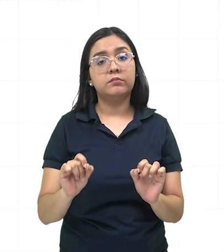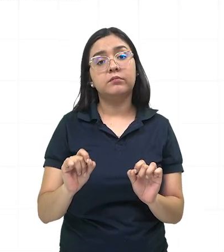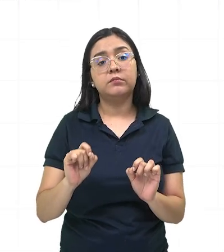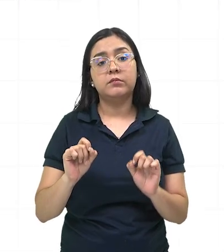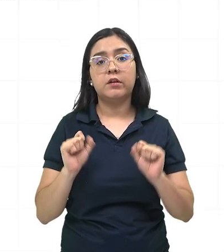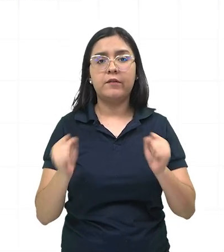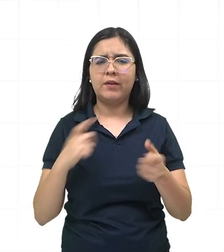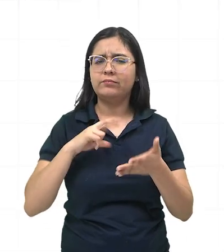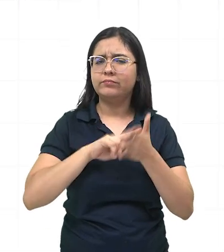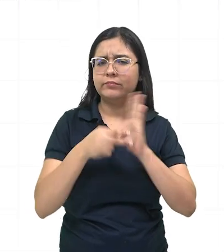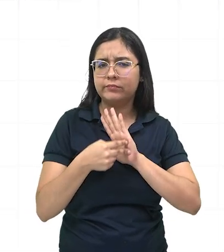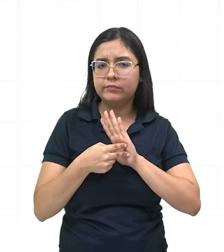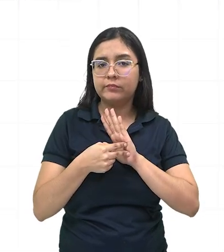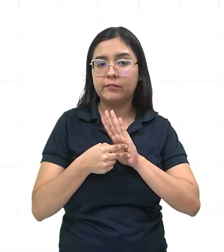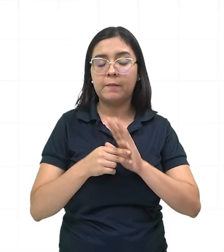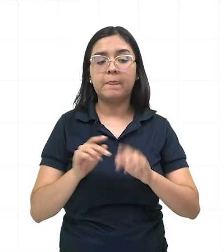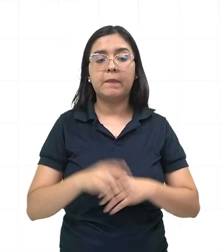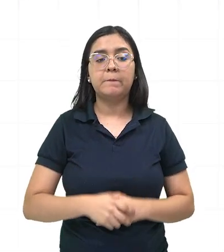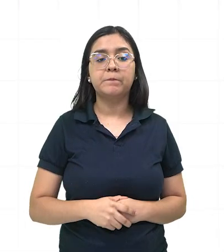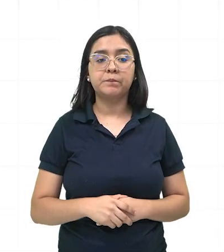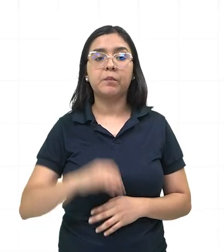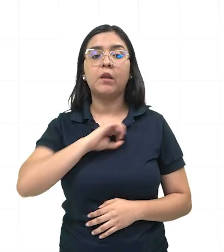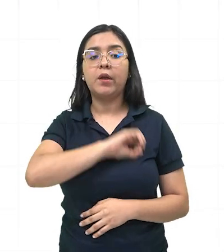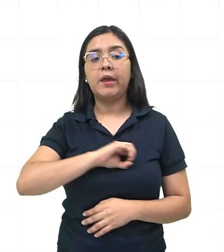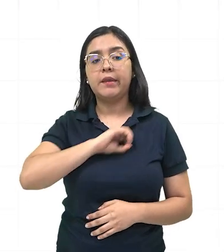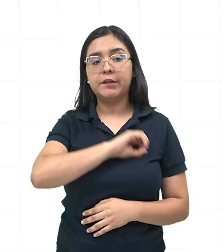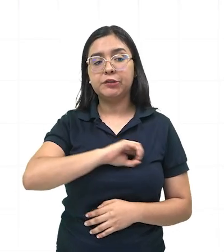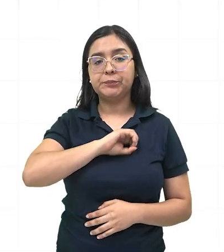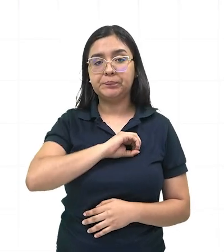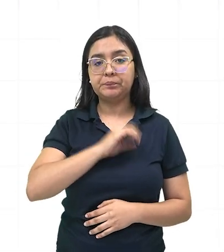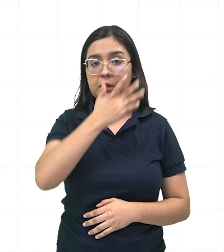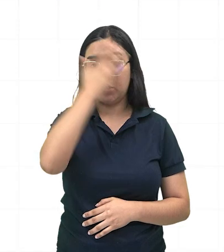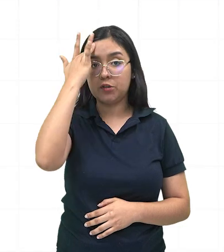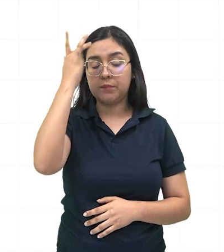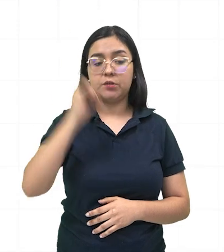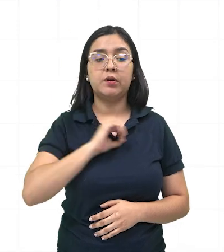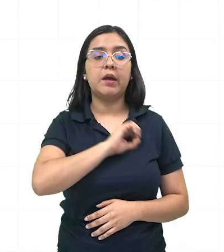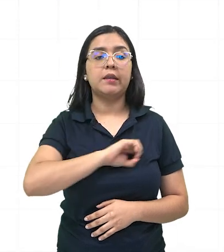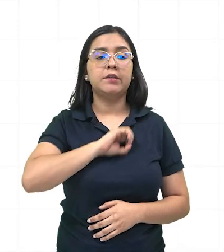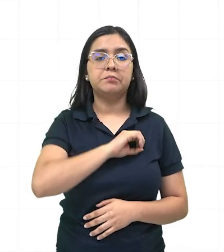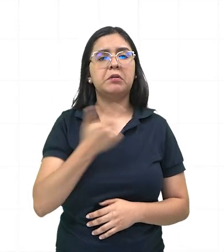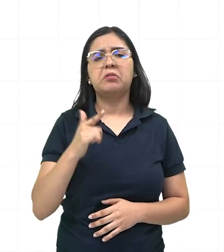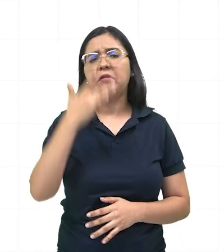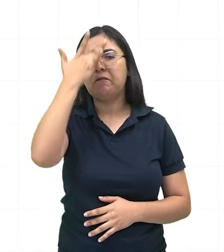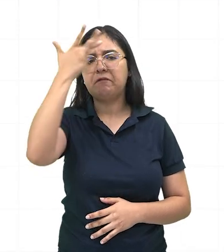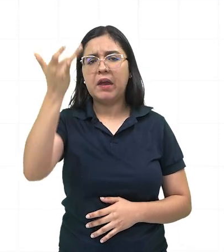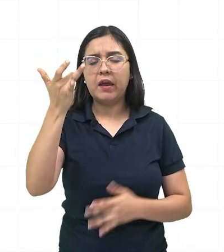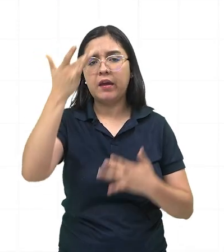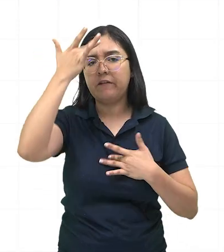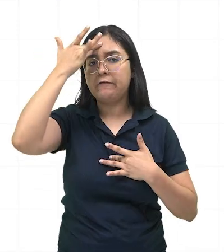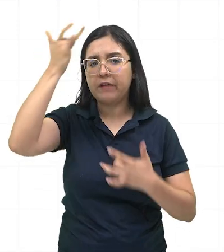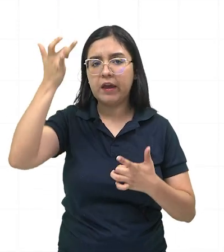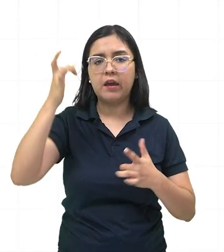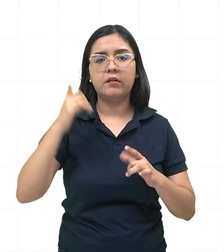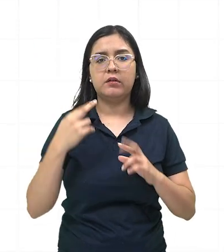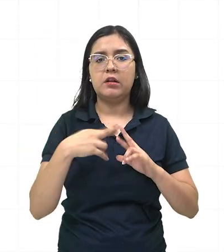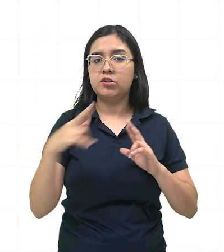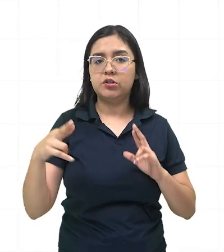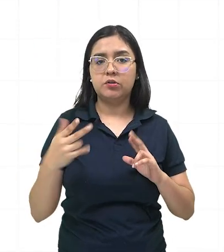que vai dar sentido. No ateísmo, olha só, para as pessoas que às vezes não têm fé, não têm